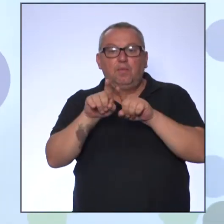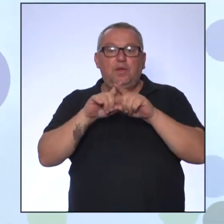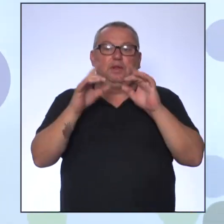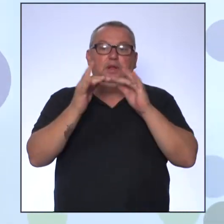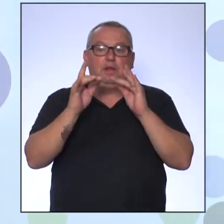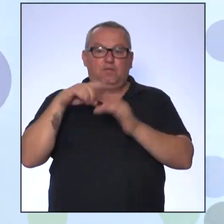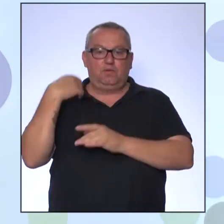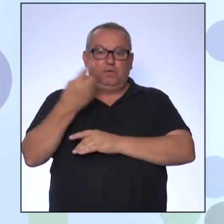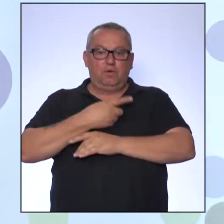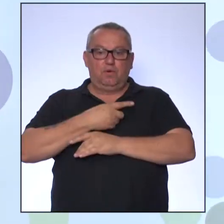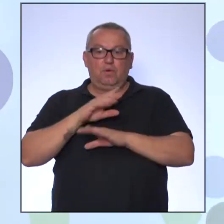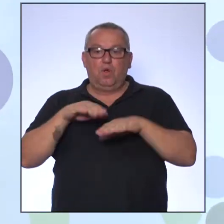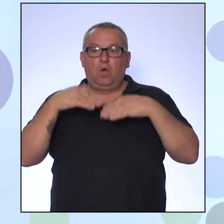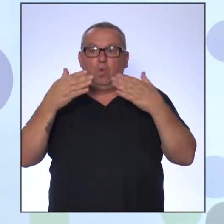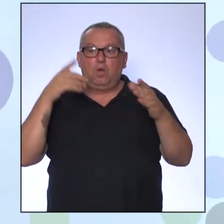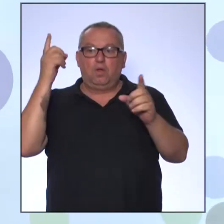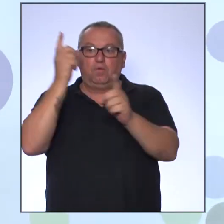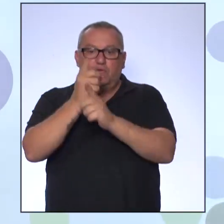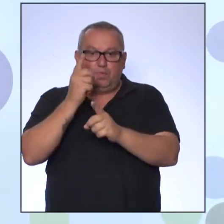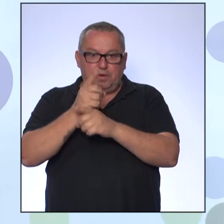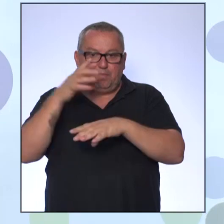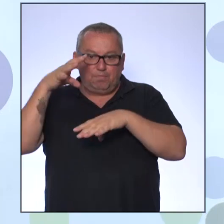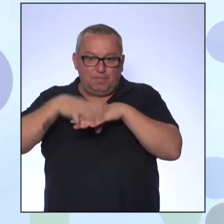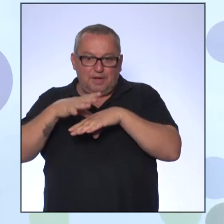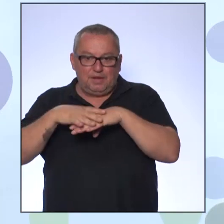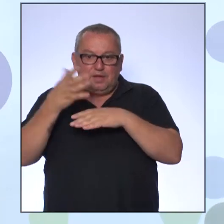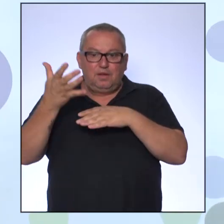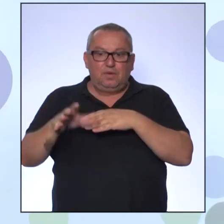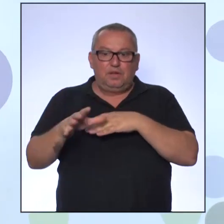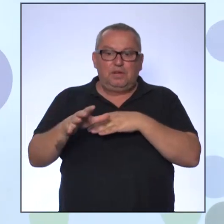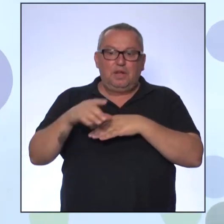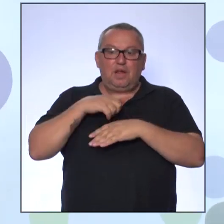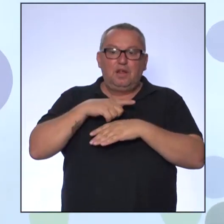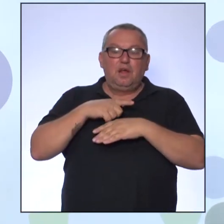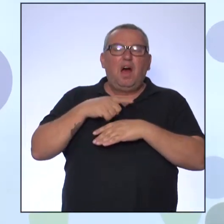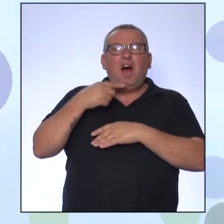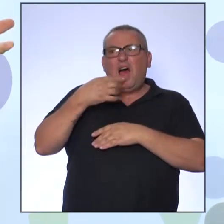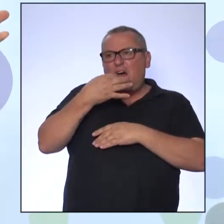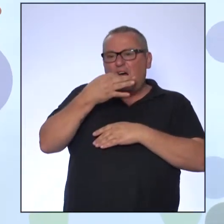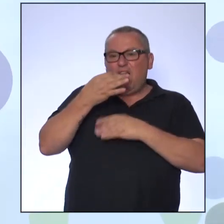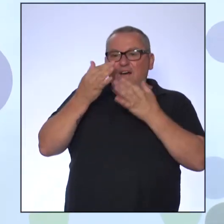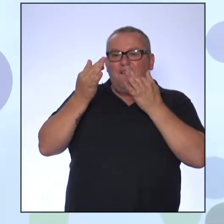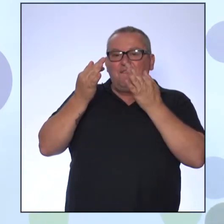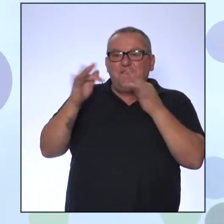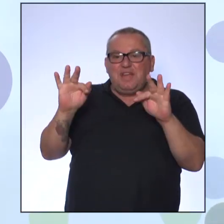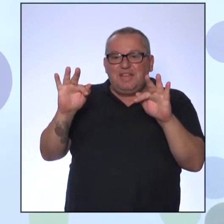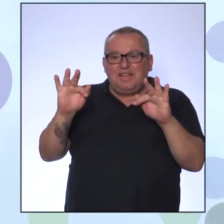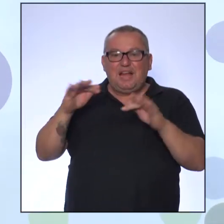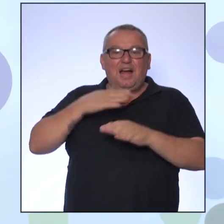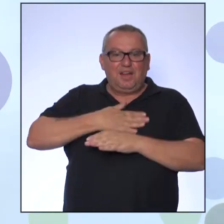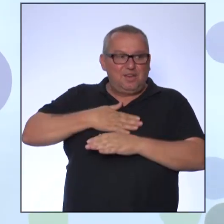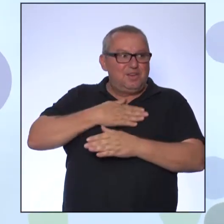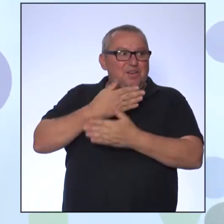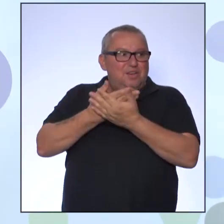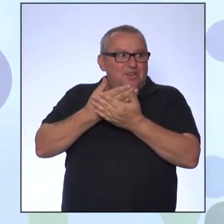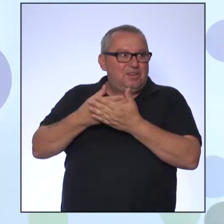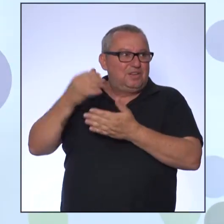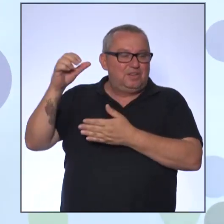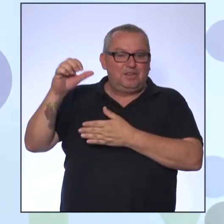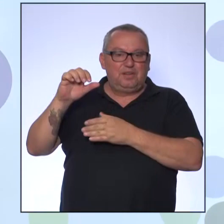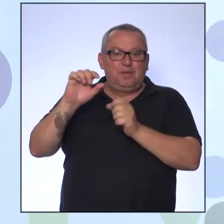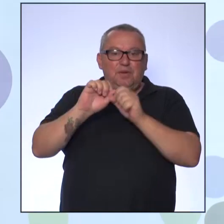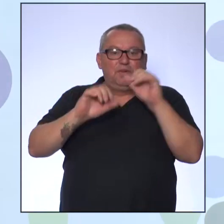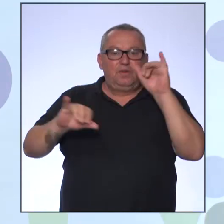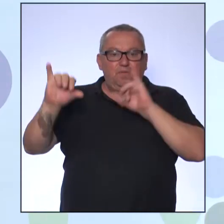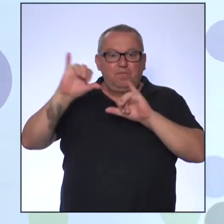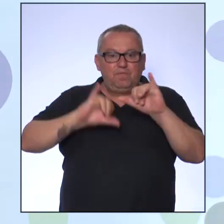conosco. Quando eu descobri que eu não queria matemática, eu descobri que eu queria física, porque eu adoro fazer experimentos. E para fazer